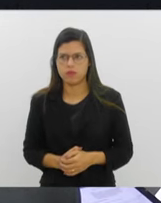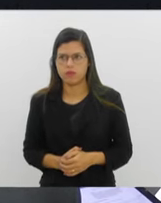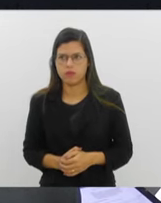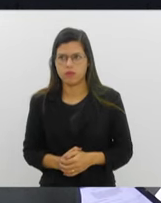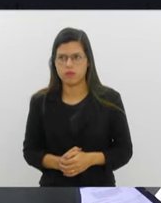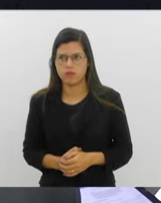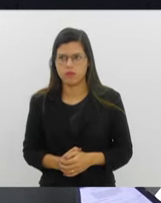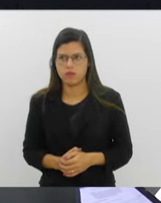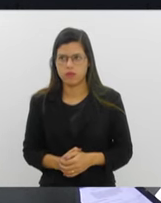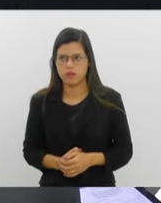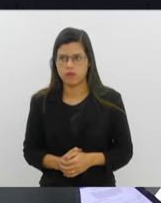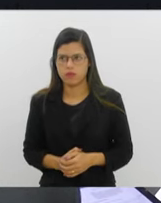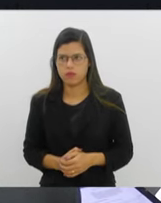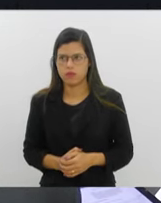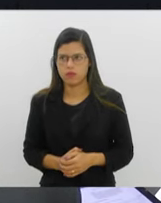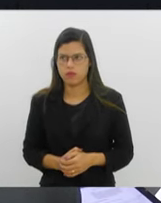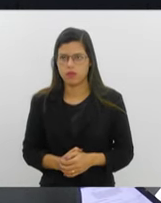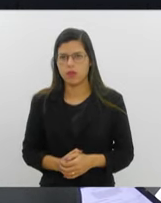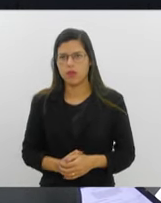lá.